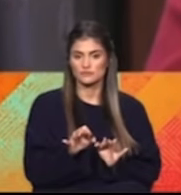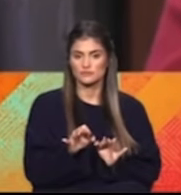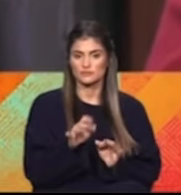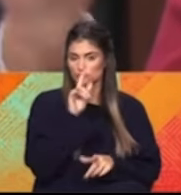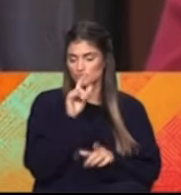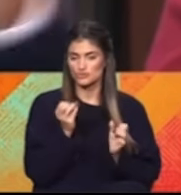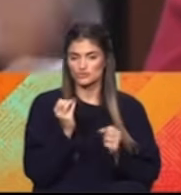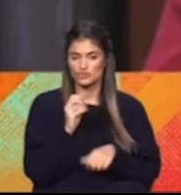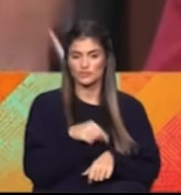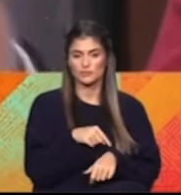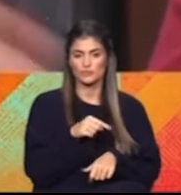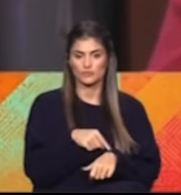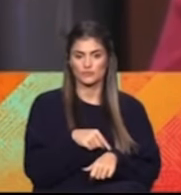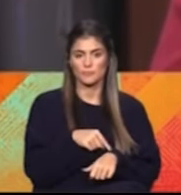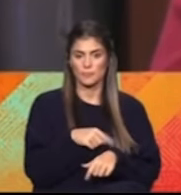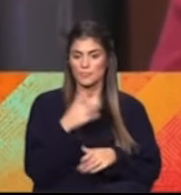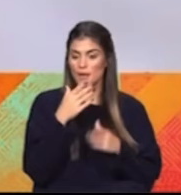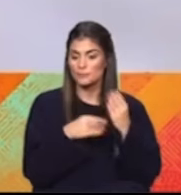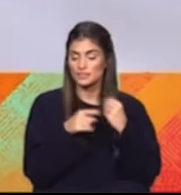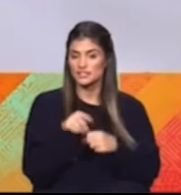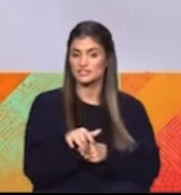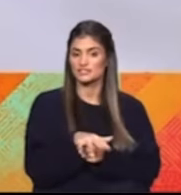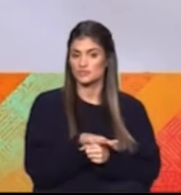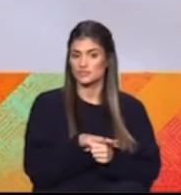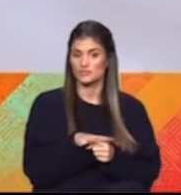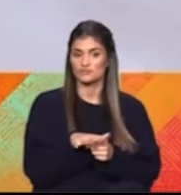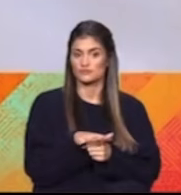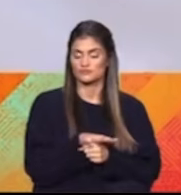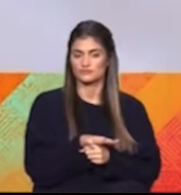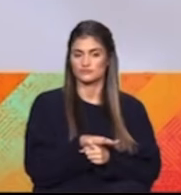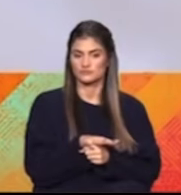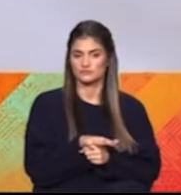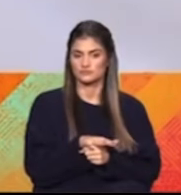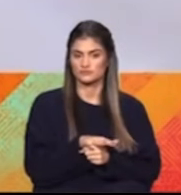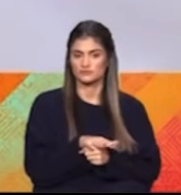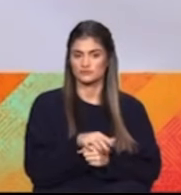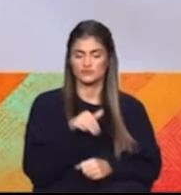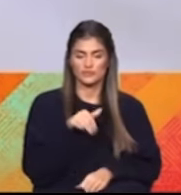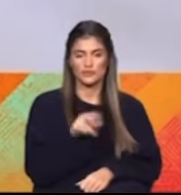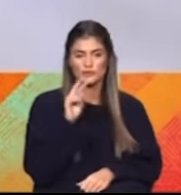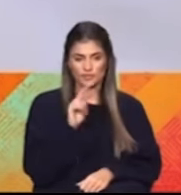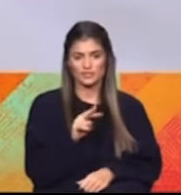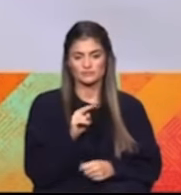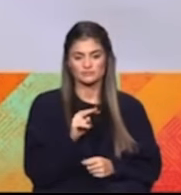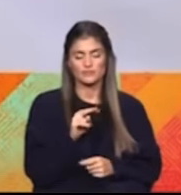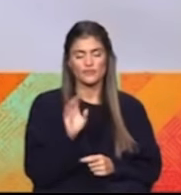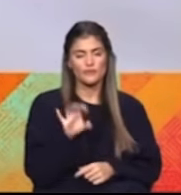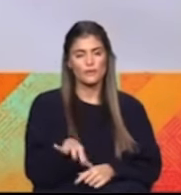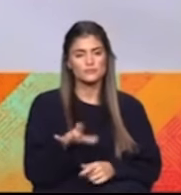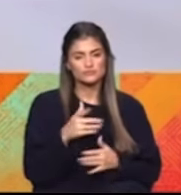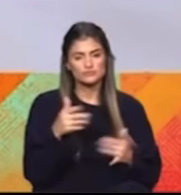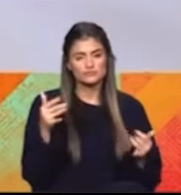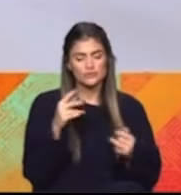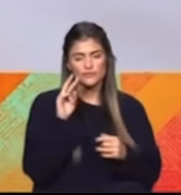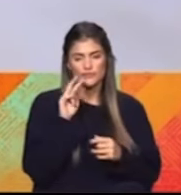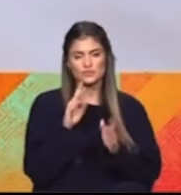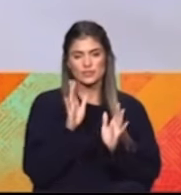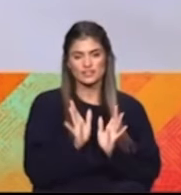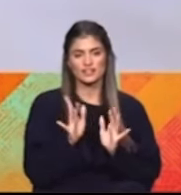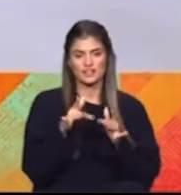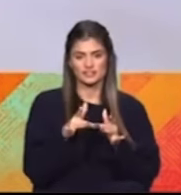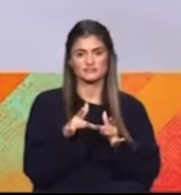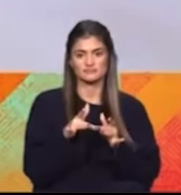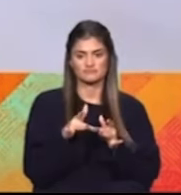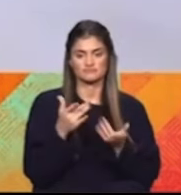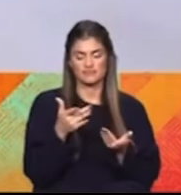teve tempo ainda de aprender isto como deve ser, vão aos métodos de acordeão e de concertina, vão à internet e lá está